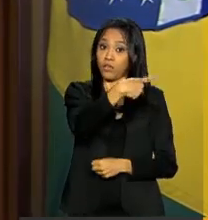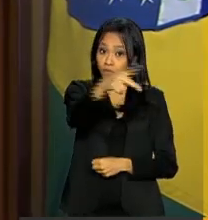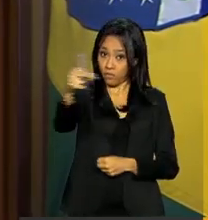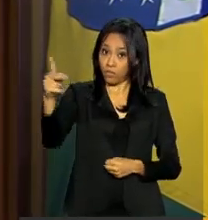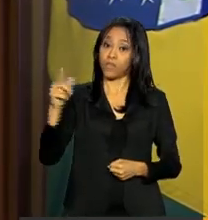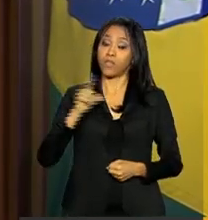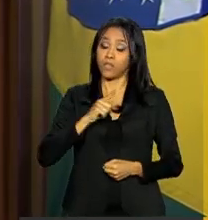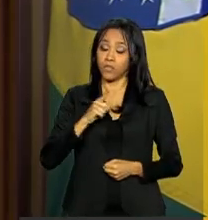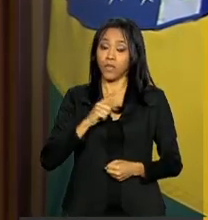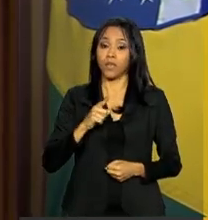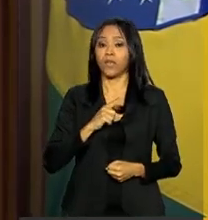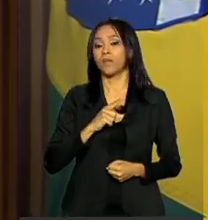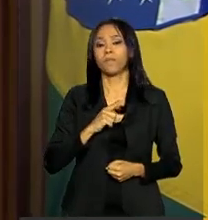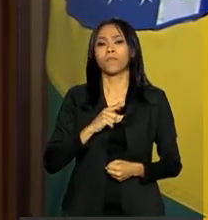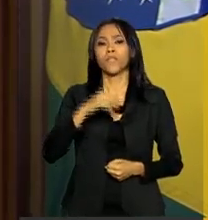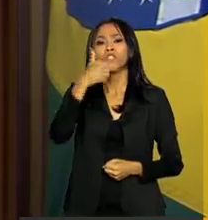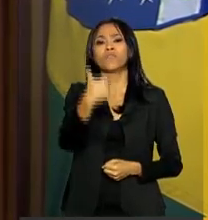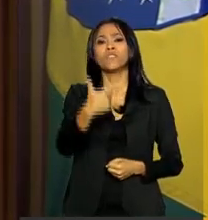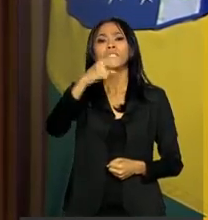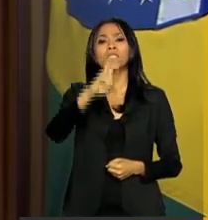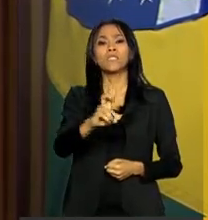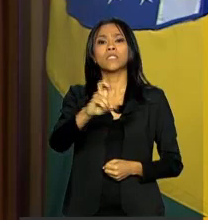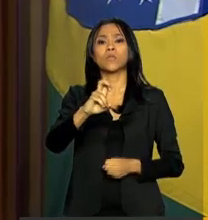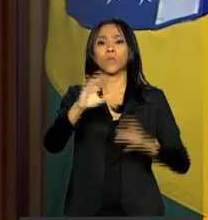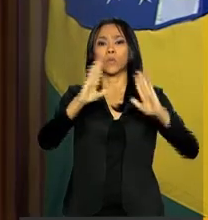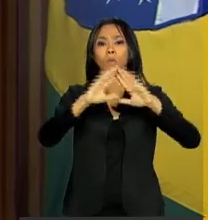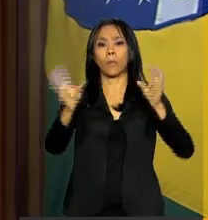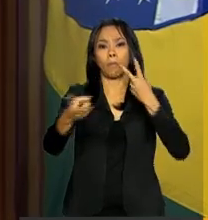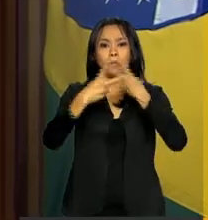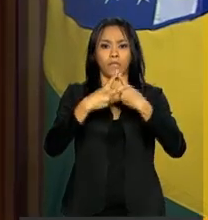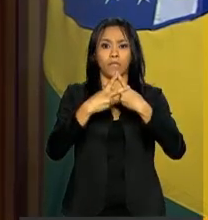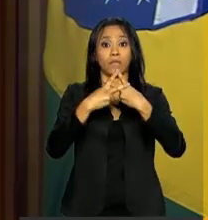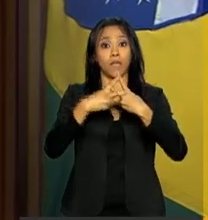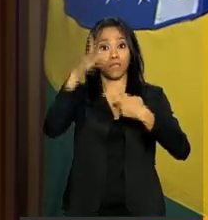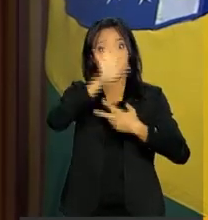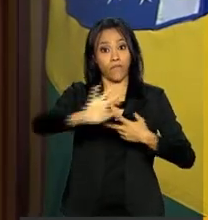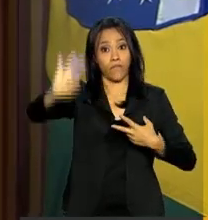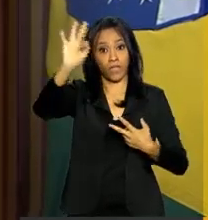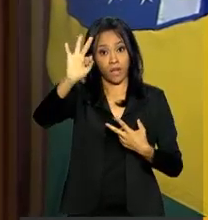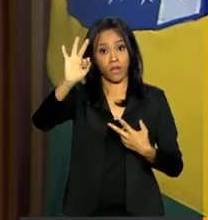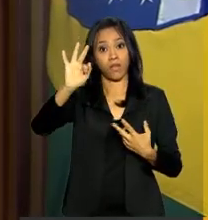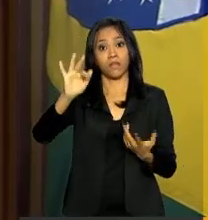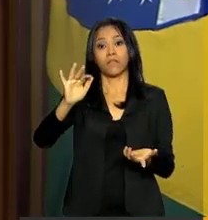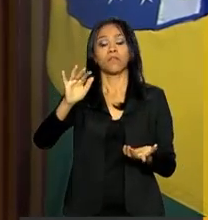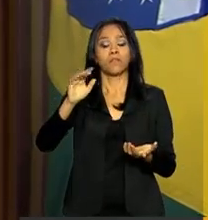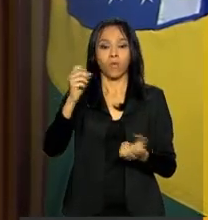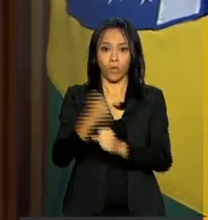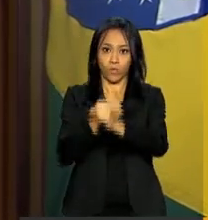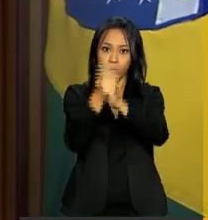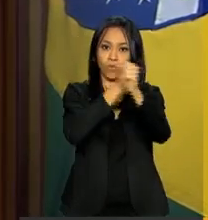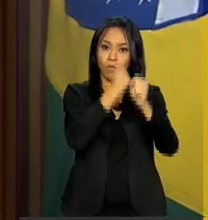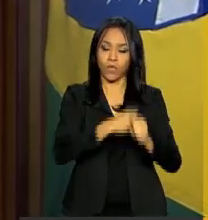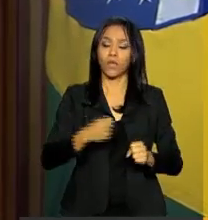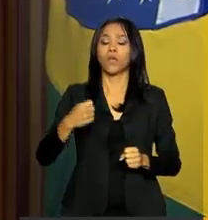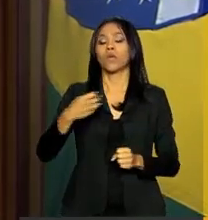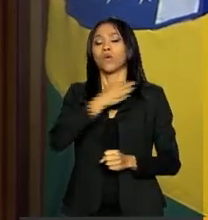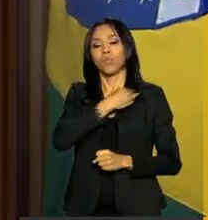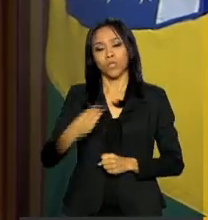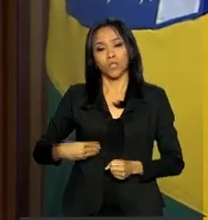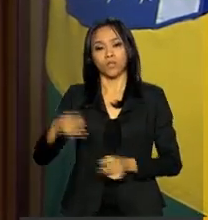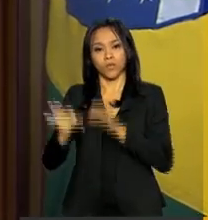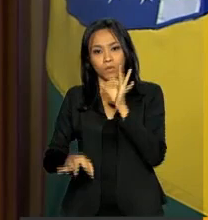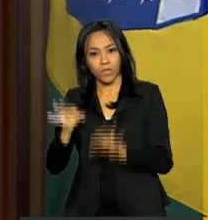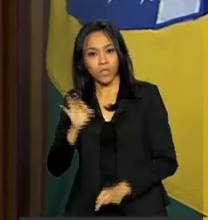é de 25 penitenciárias e cinco penitenciárias federais o nosso ministro da justiça nesta segurança